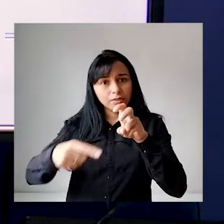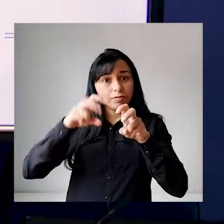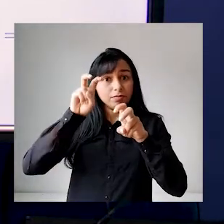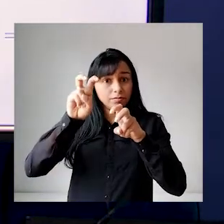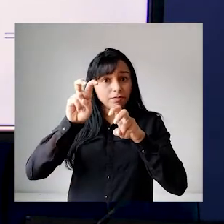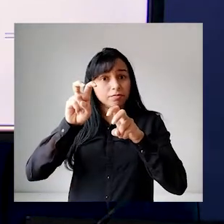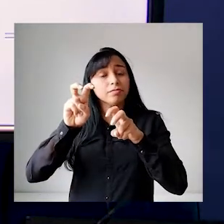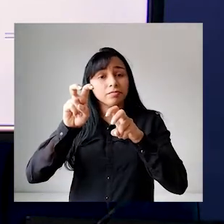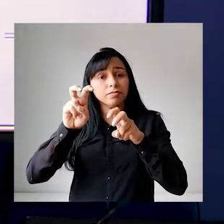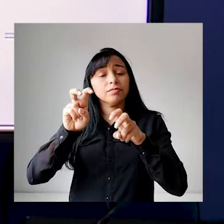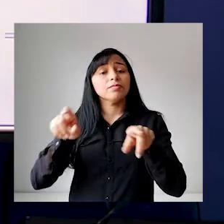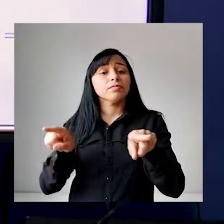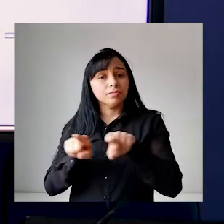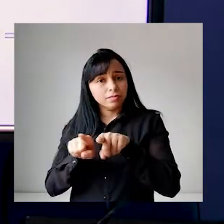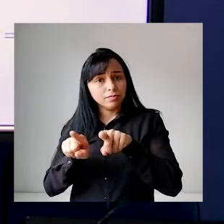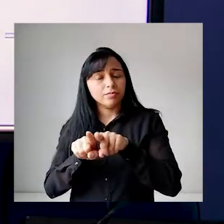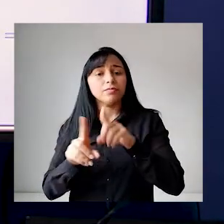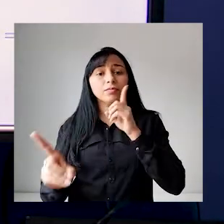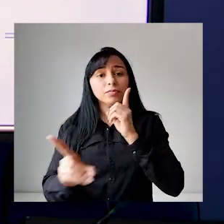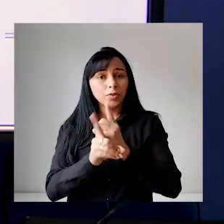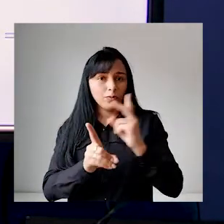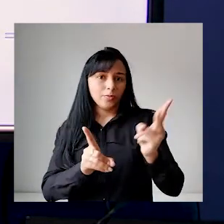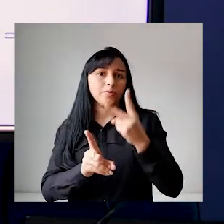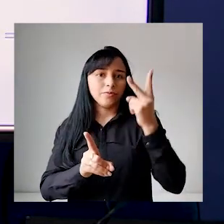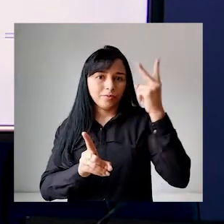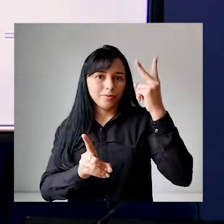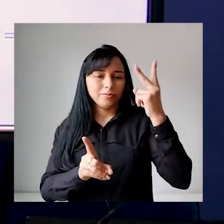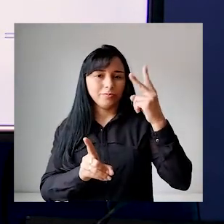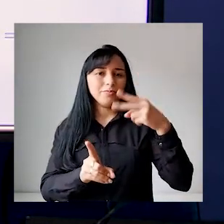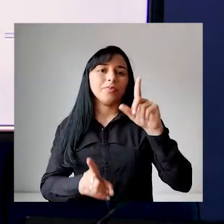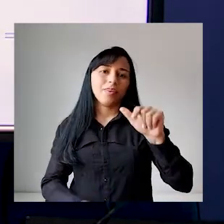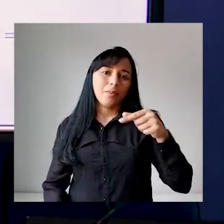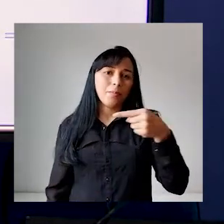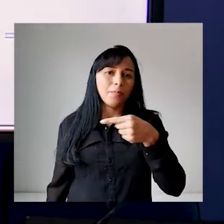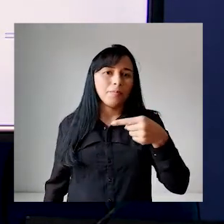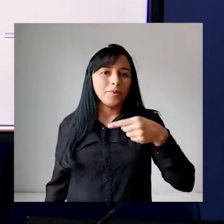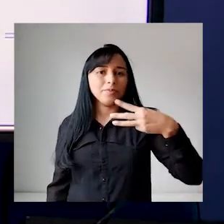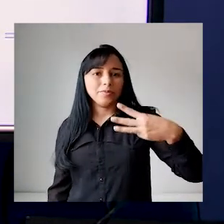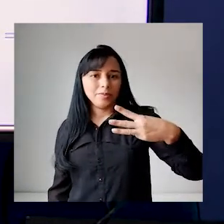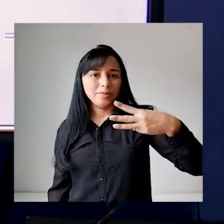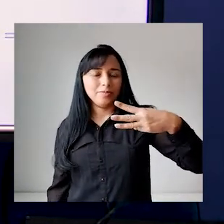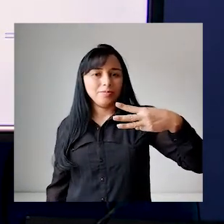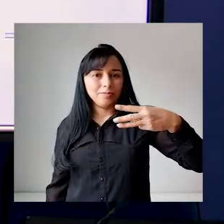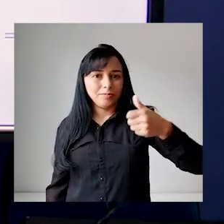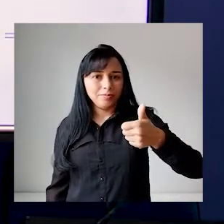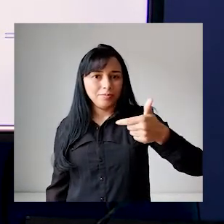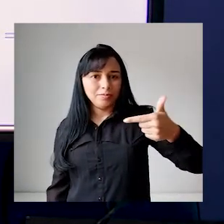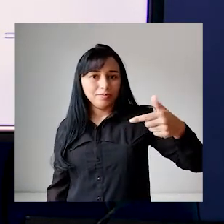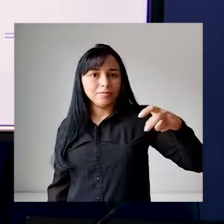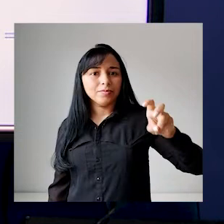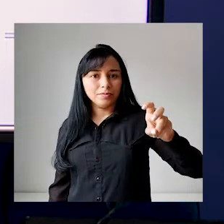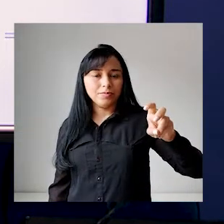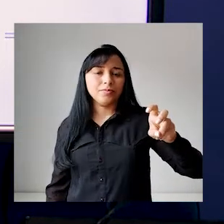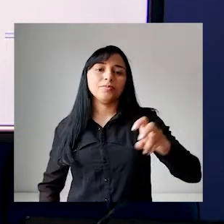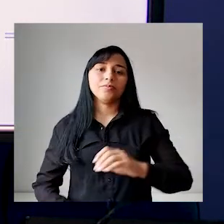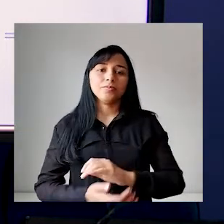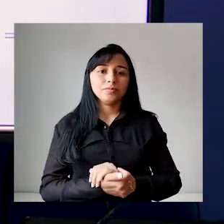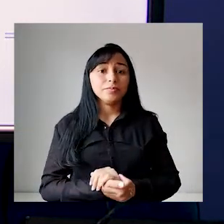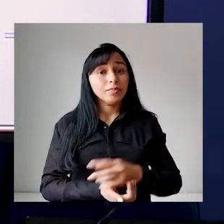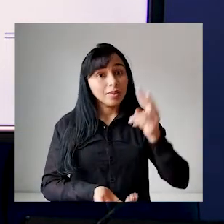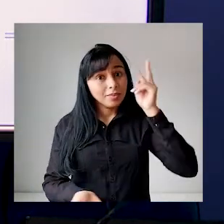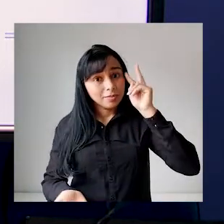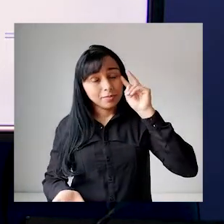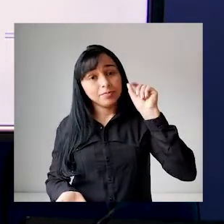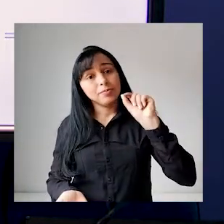e aí, fazendo essa multiplicação, a gente vai ver que o resultado é menos 3.125, certo? Então,